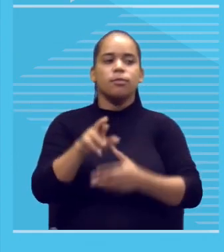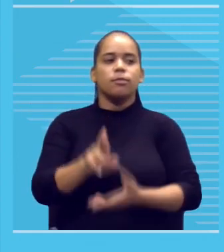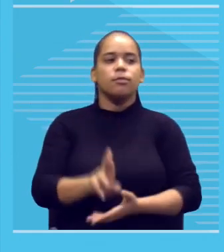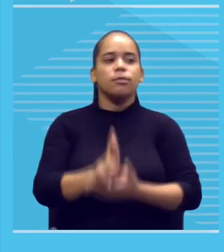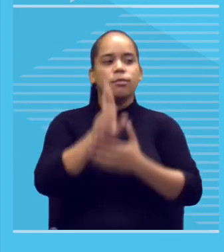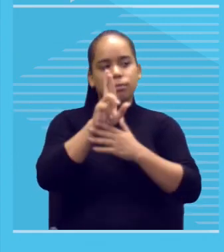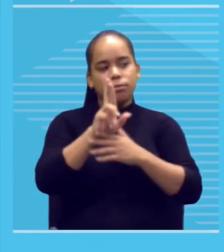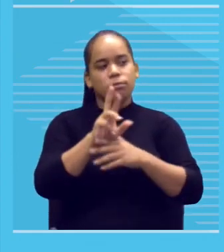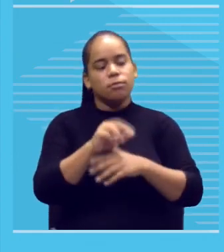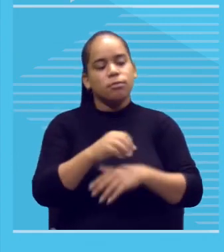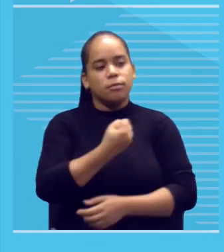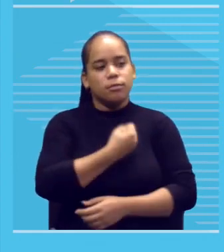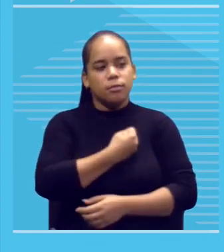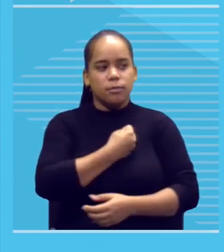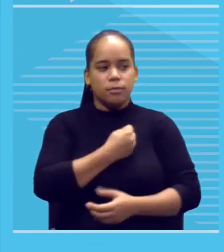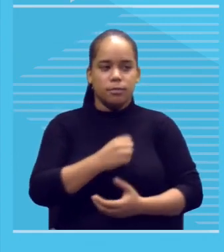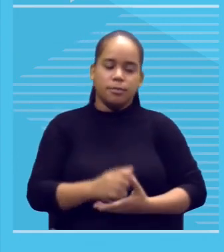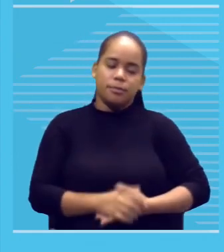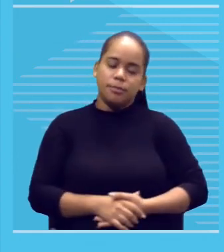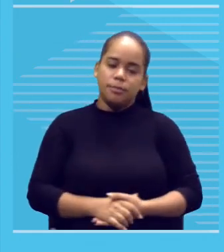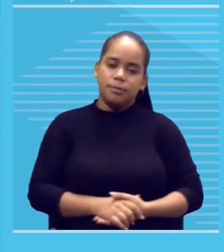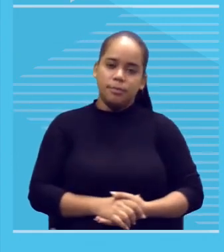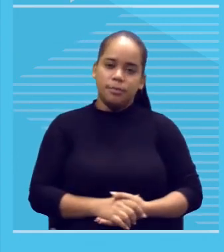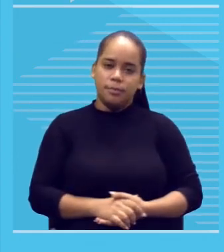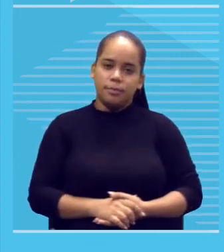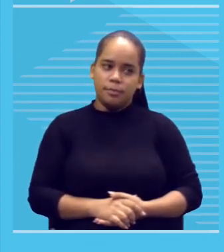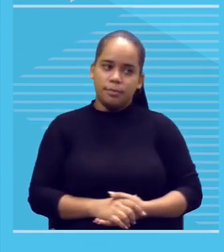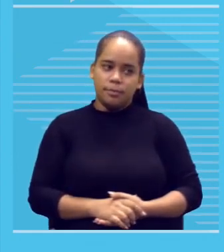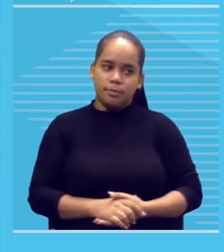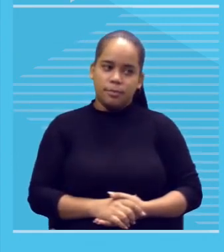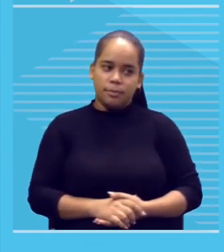a gente escolhe uma letra para representar esse número